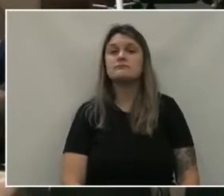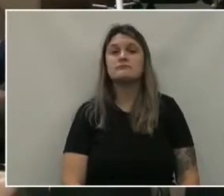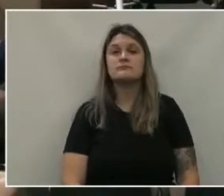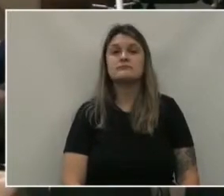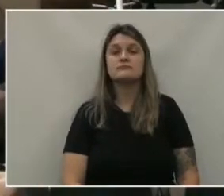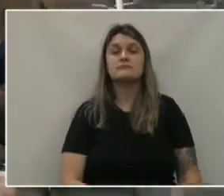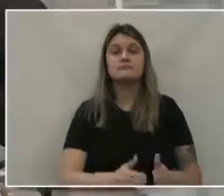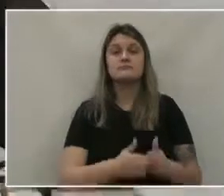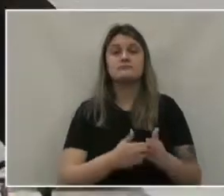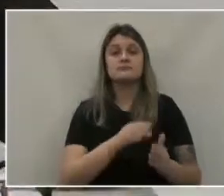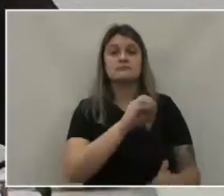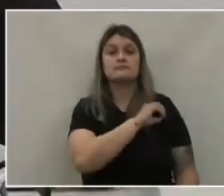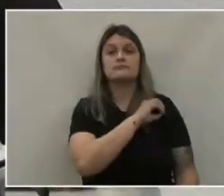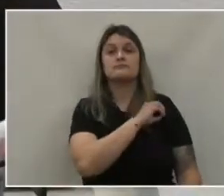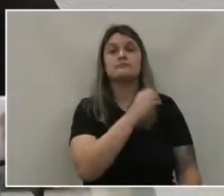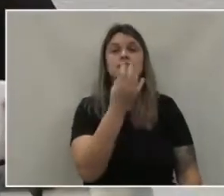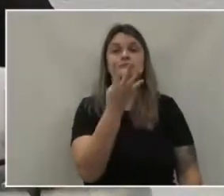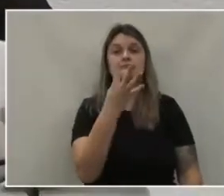Requerimento número